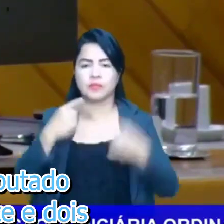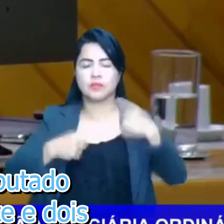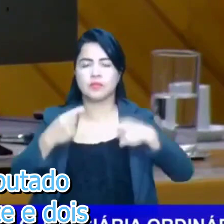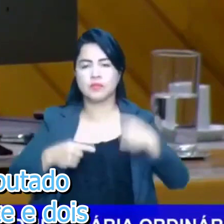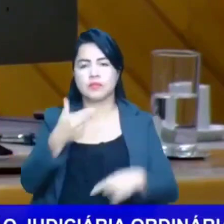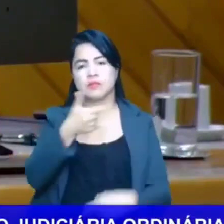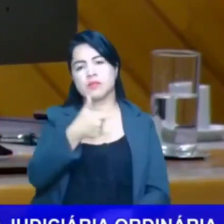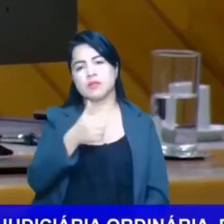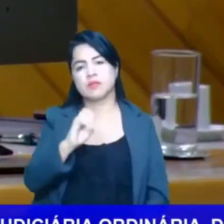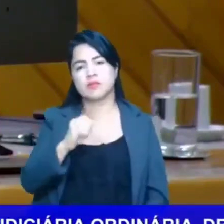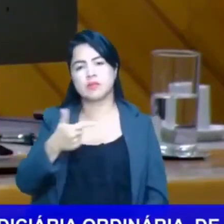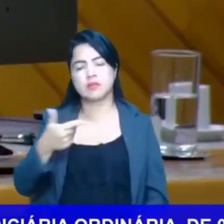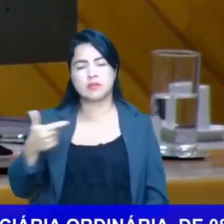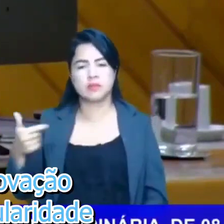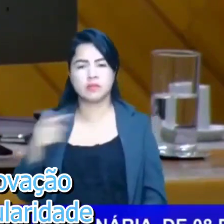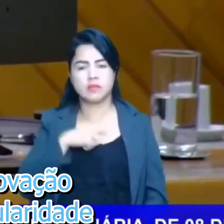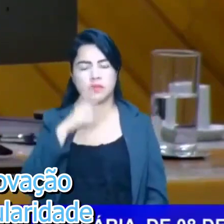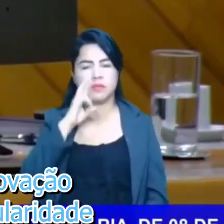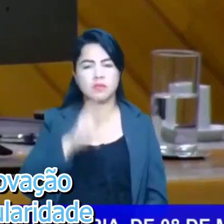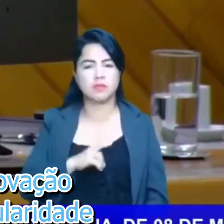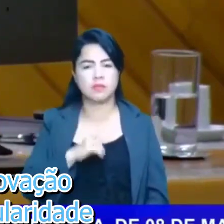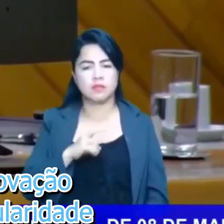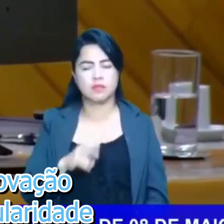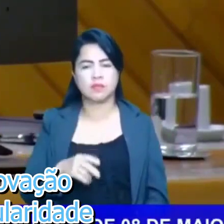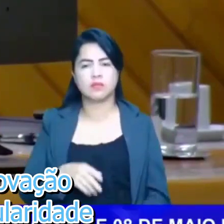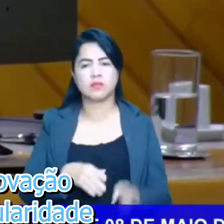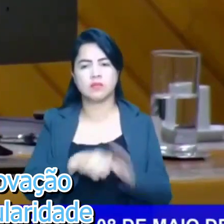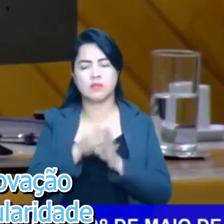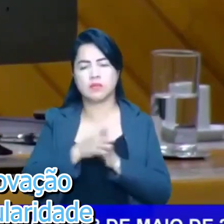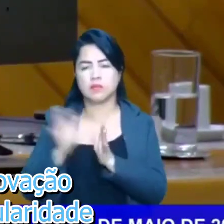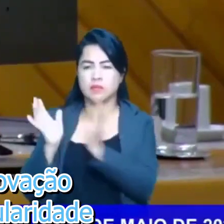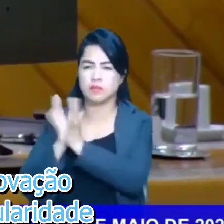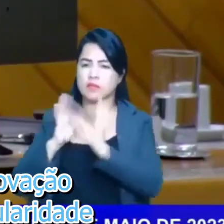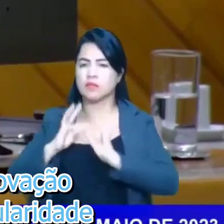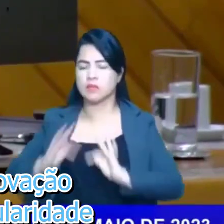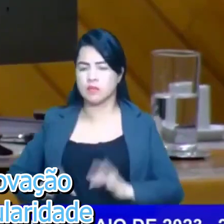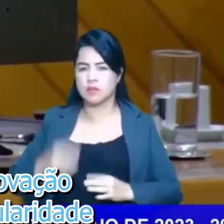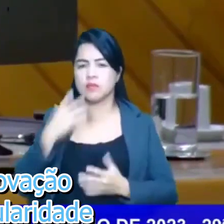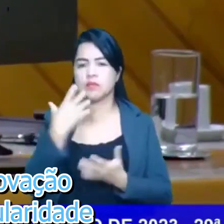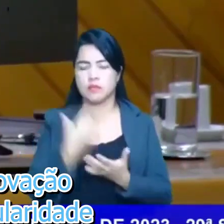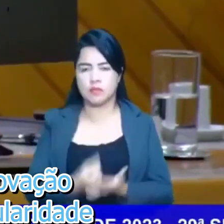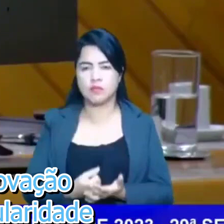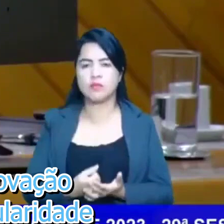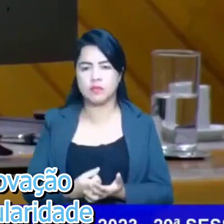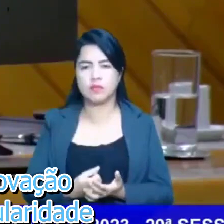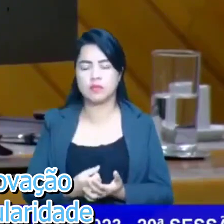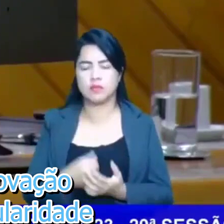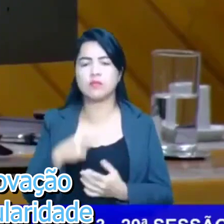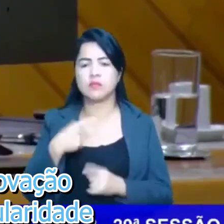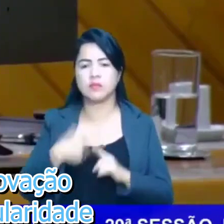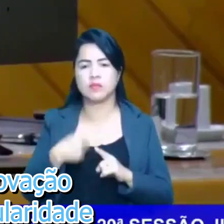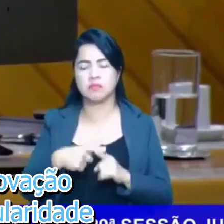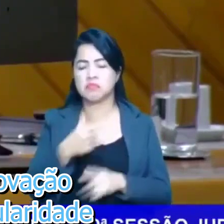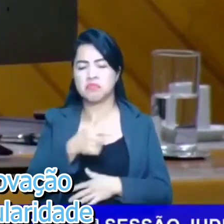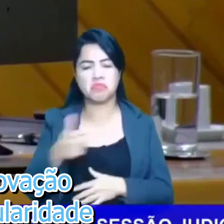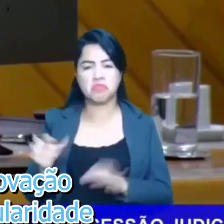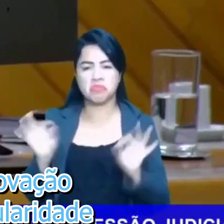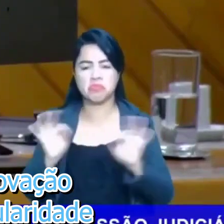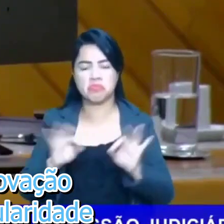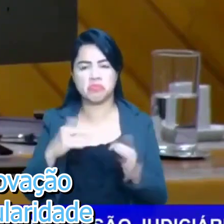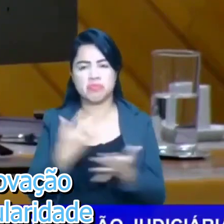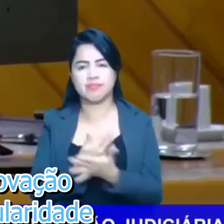2022. Após regular a instrução, o NACEP ele sugeriu a aprovação das contas em razão da inexistência de